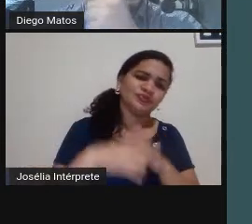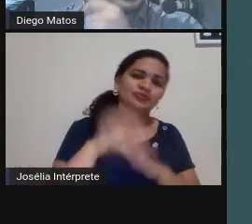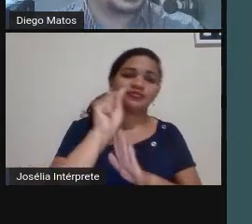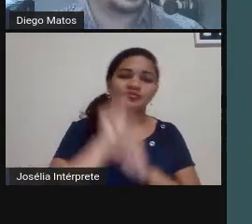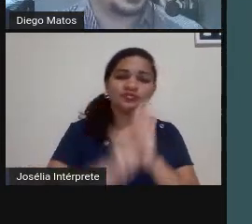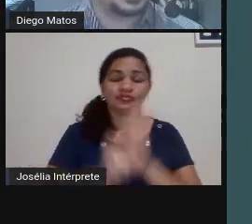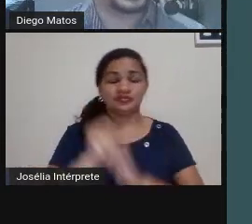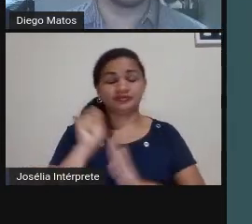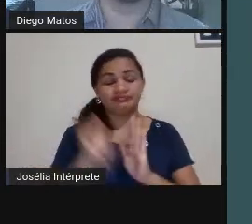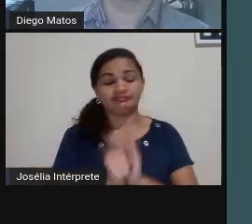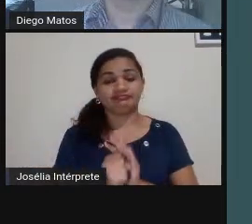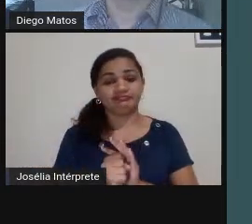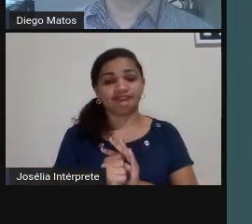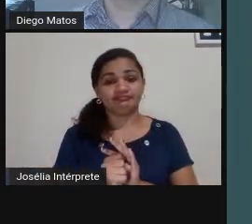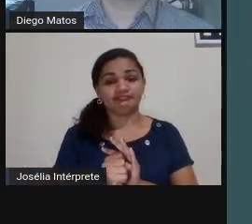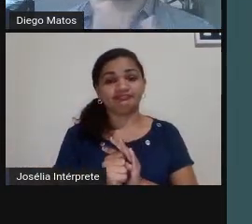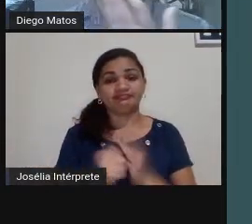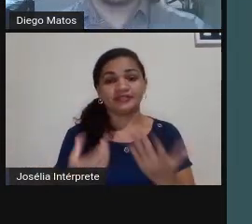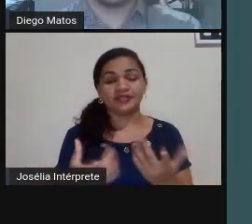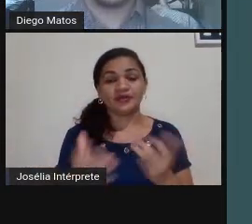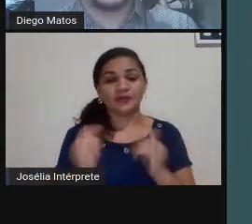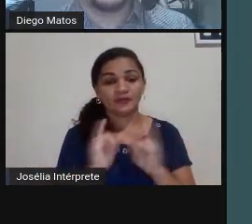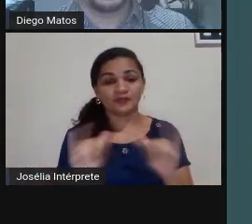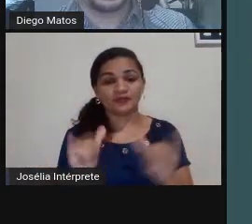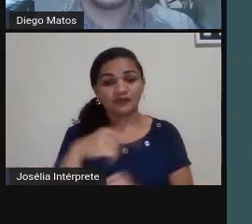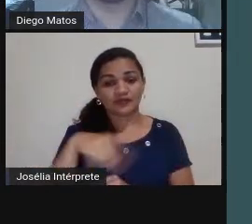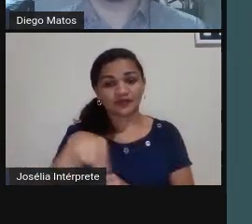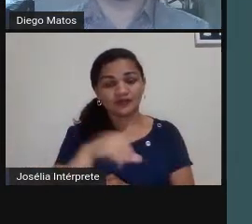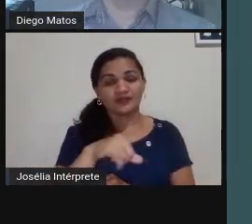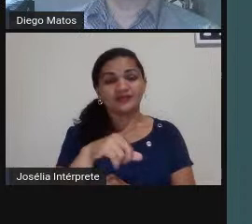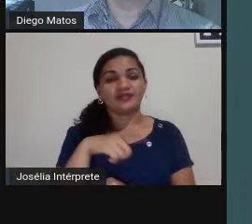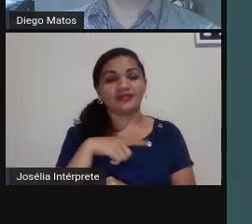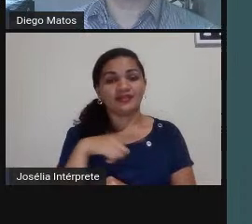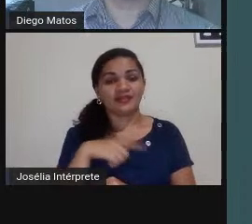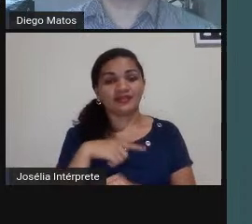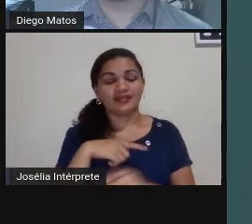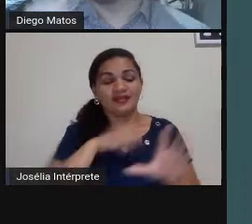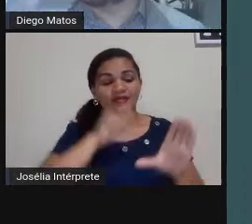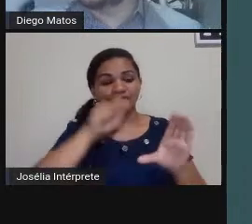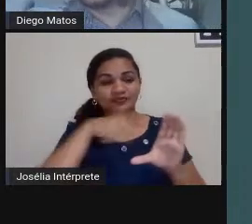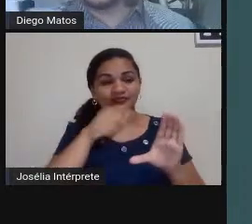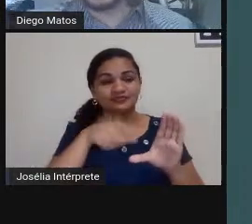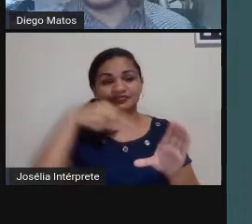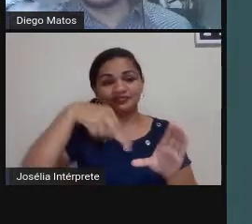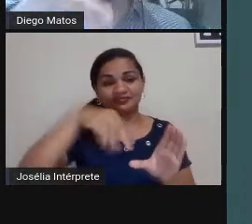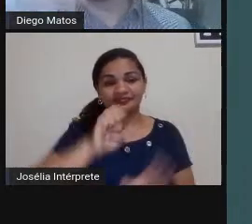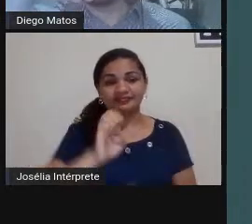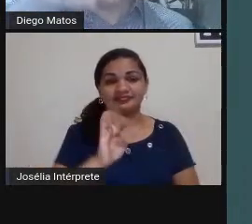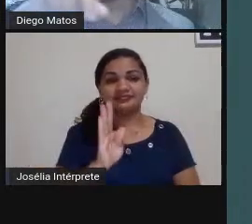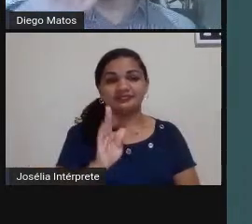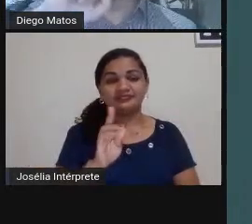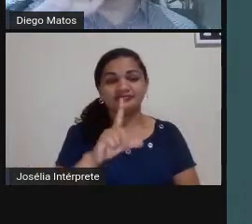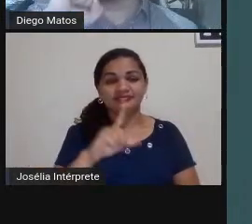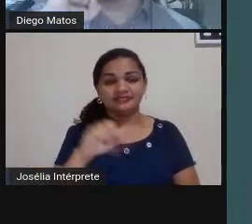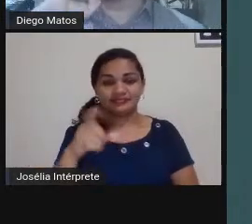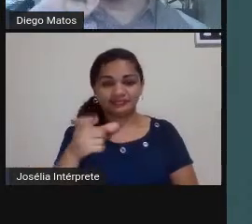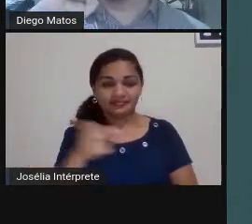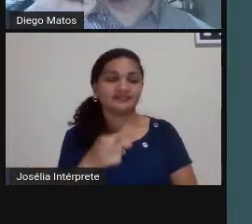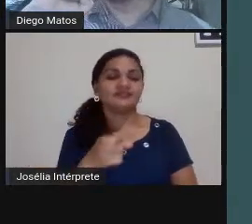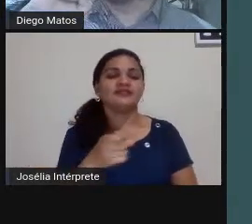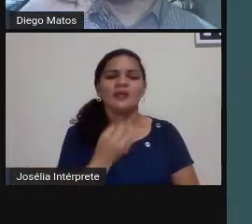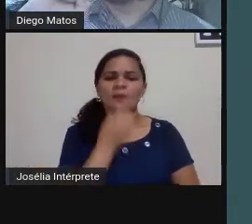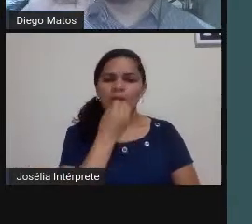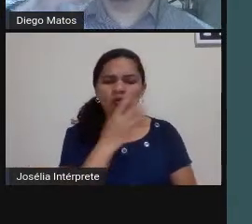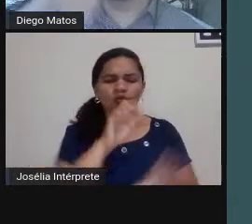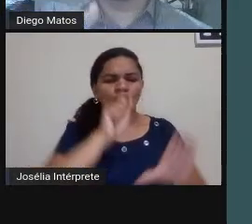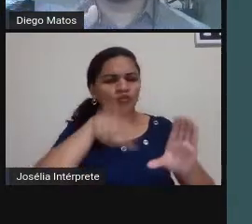dica de férias para vocês quem tiver acesso ao Netflix tá é assistam O Expresso da manhã tem um filme também muito